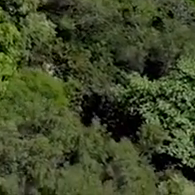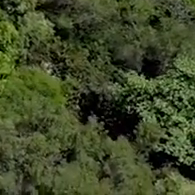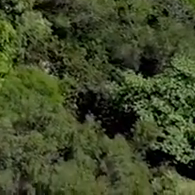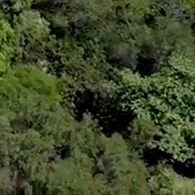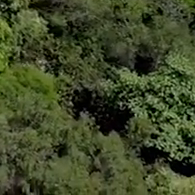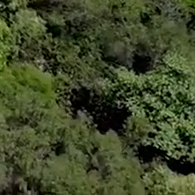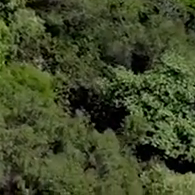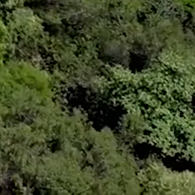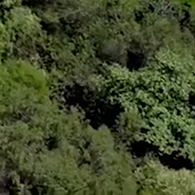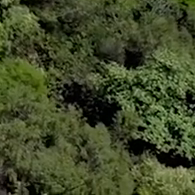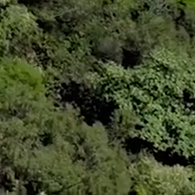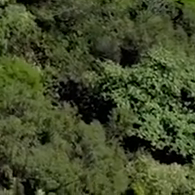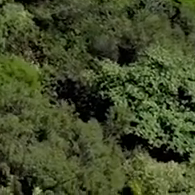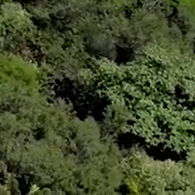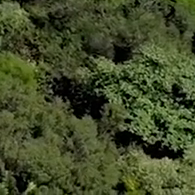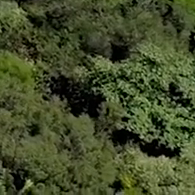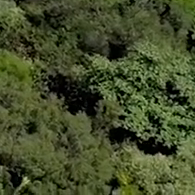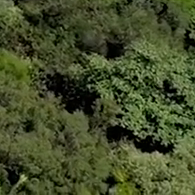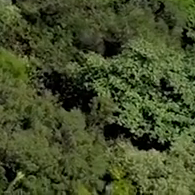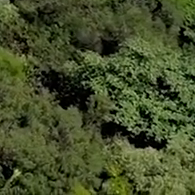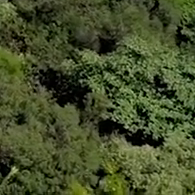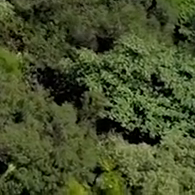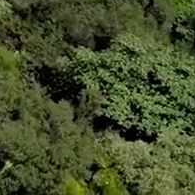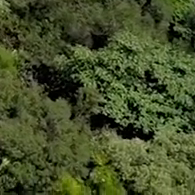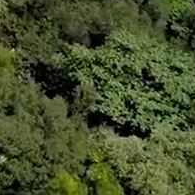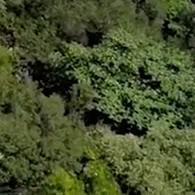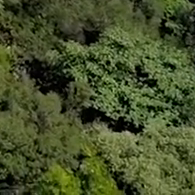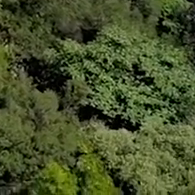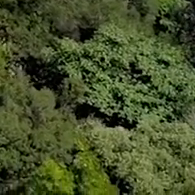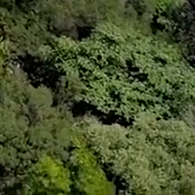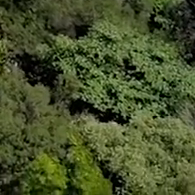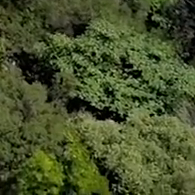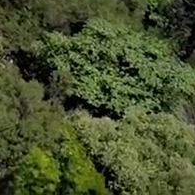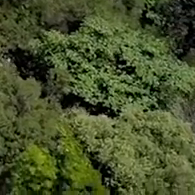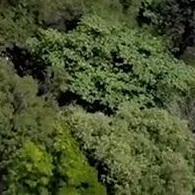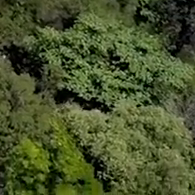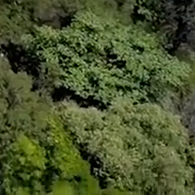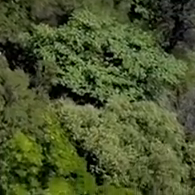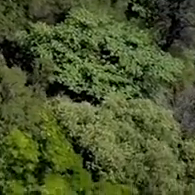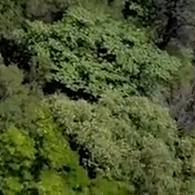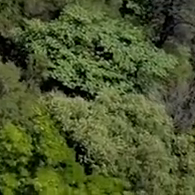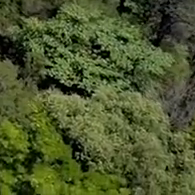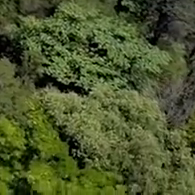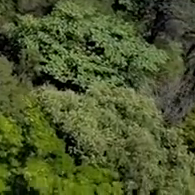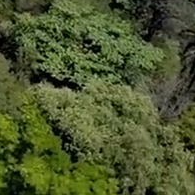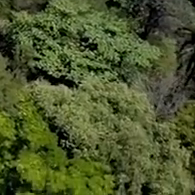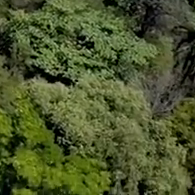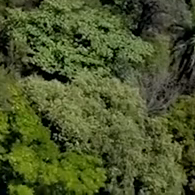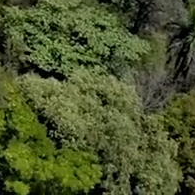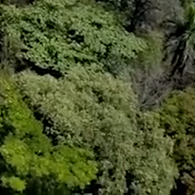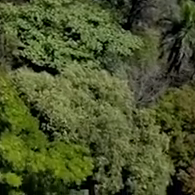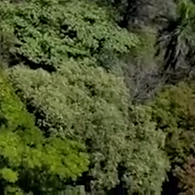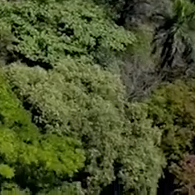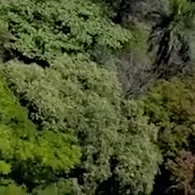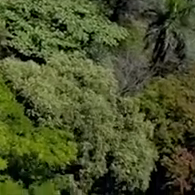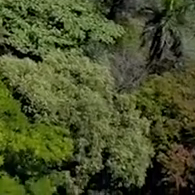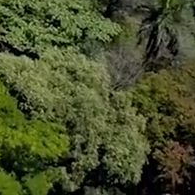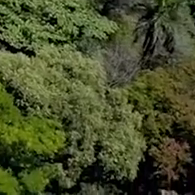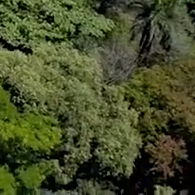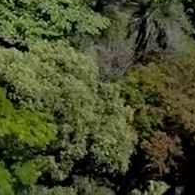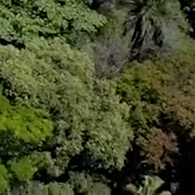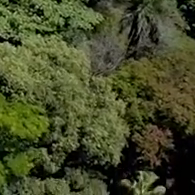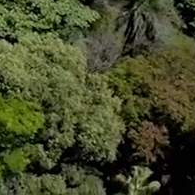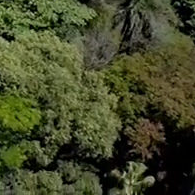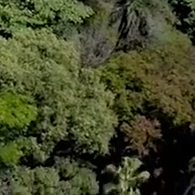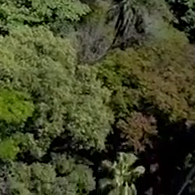janelas. Mais de 35 mil. Isso por enquanto, porque o tempo não tem sido apenas um